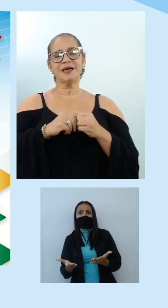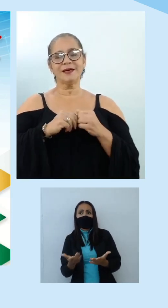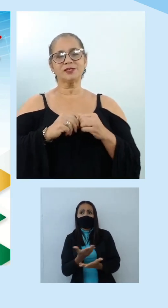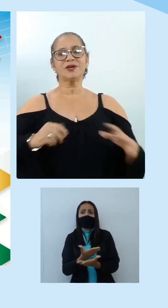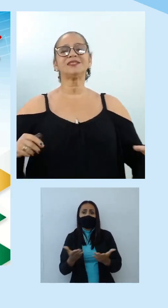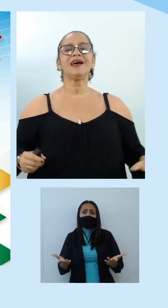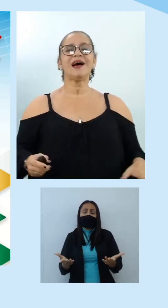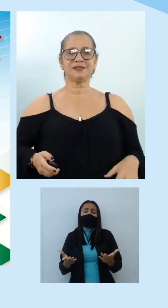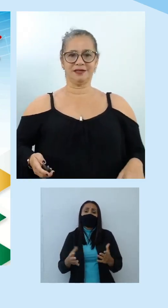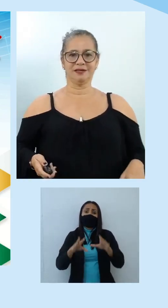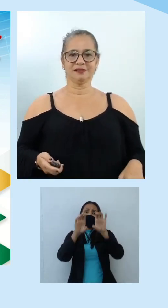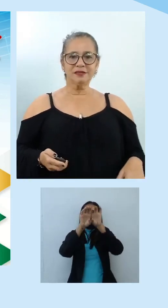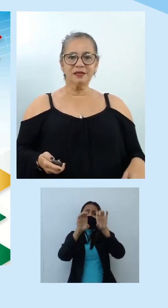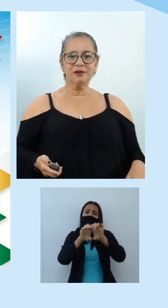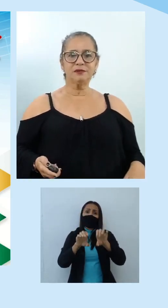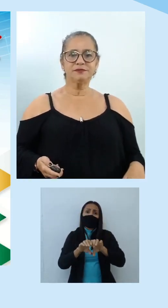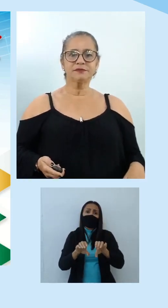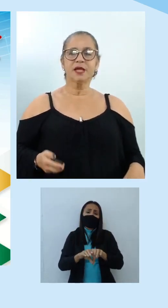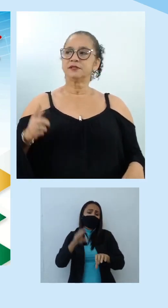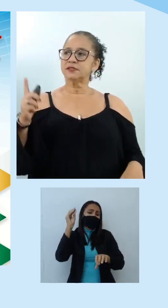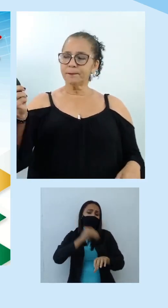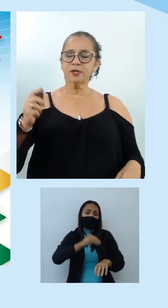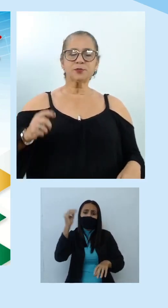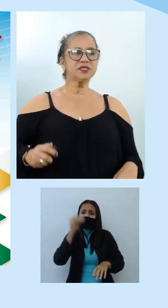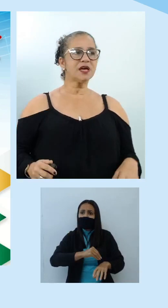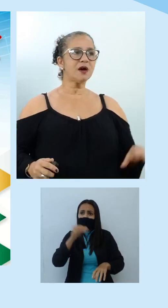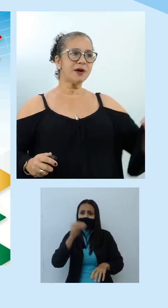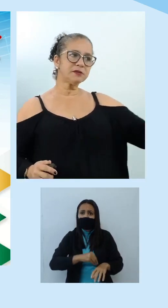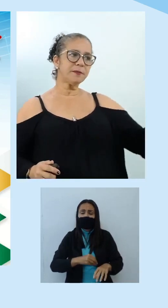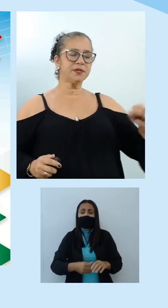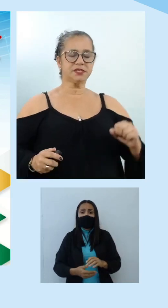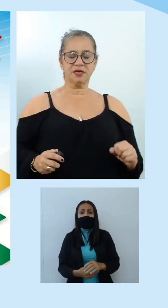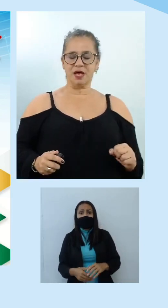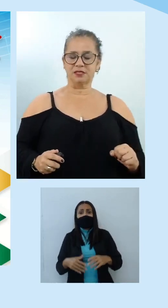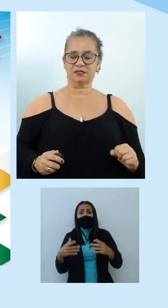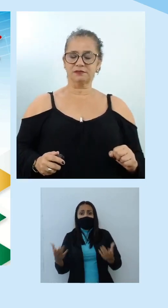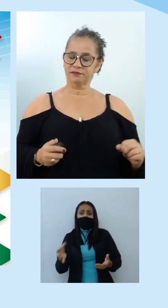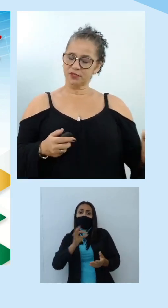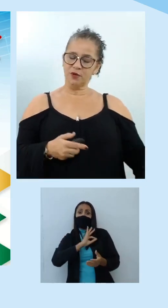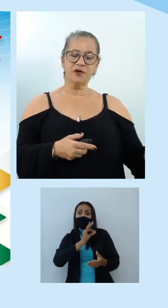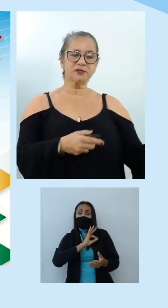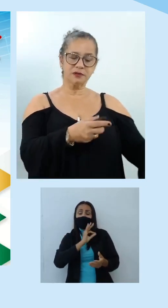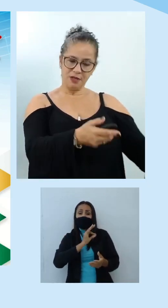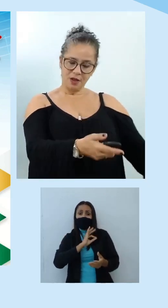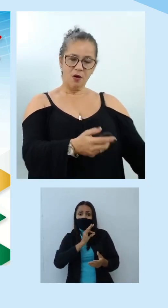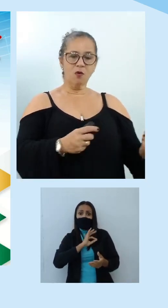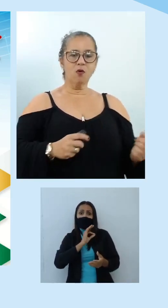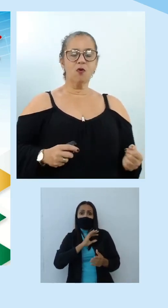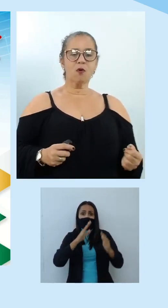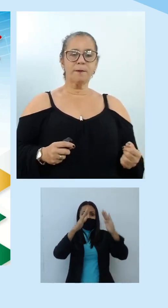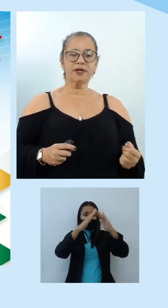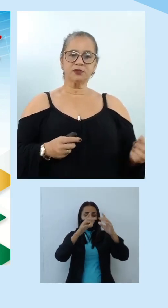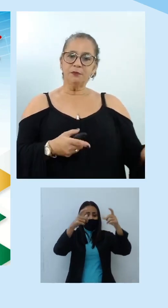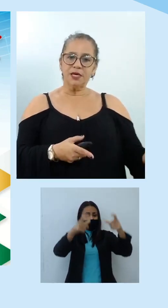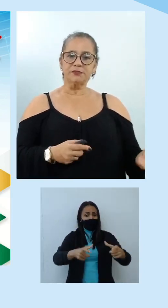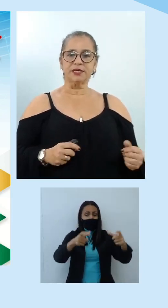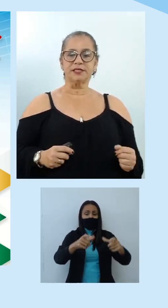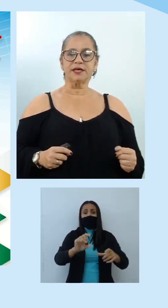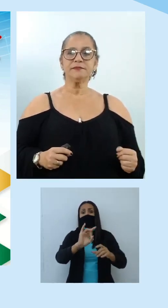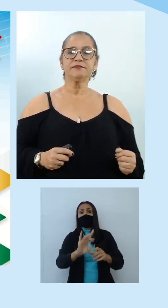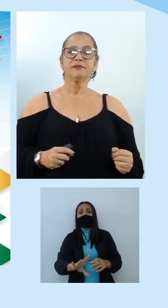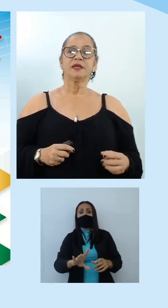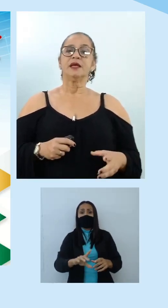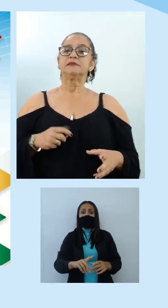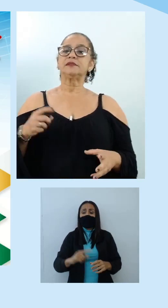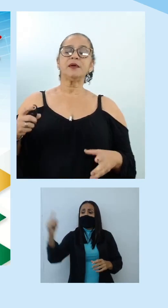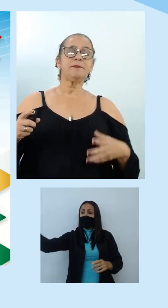infraestrutura sucateada, entendeu? Tem posto policial, mas não tem policiais. Então falta o componente humano aí,